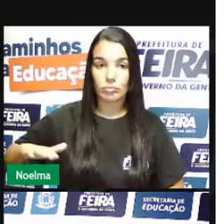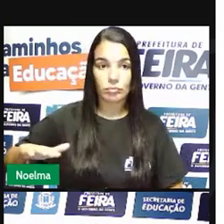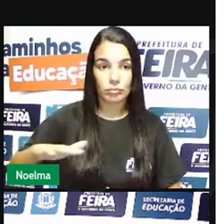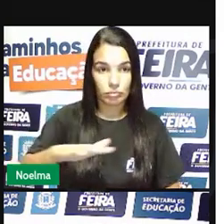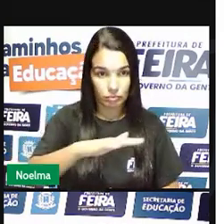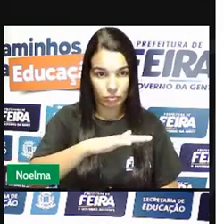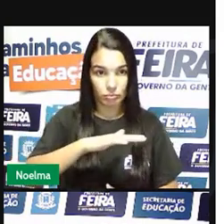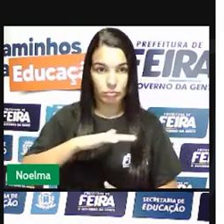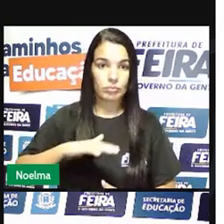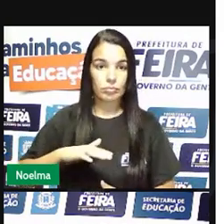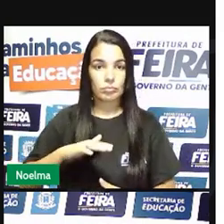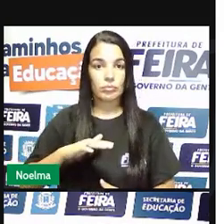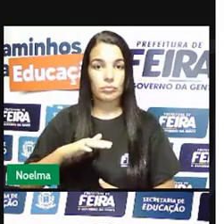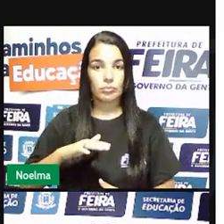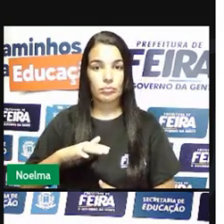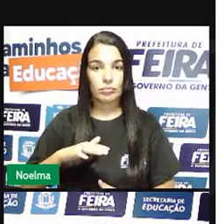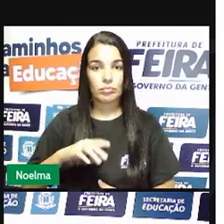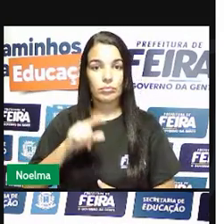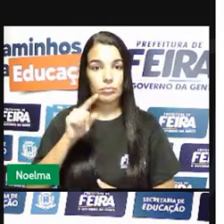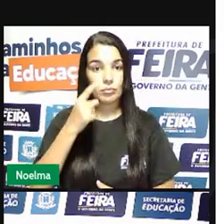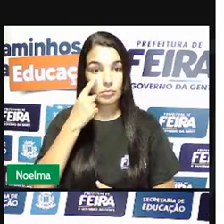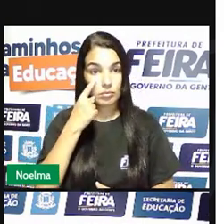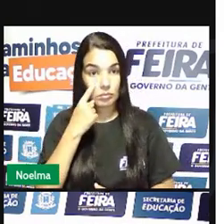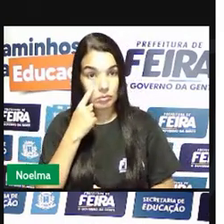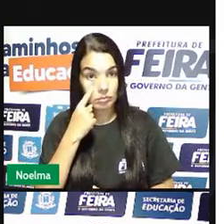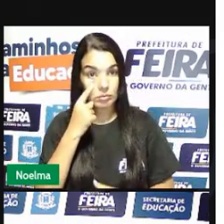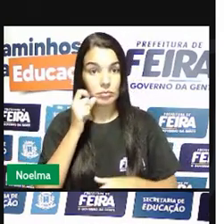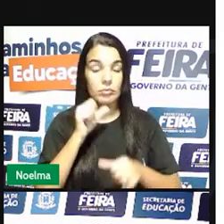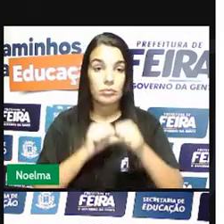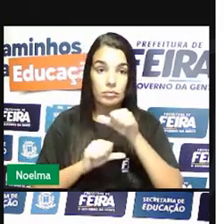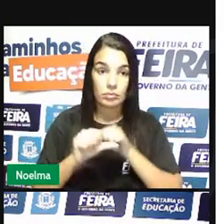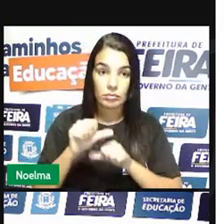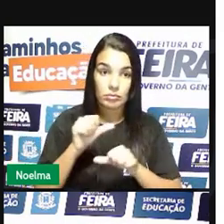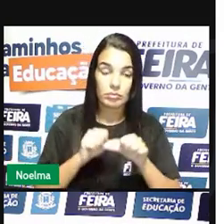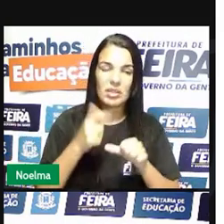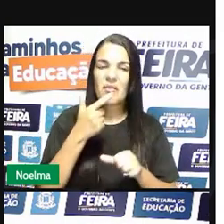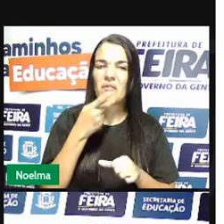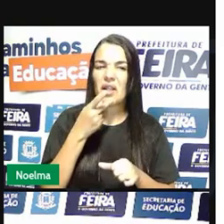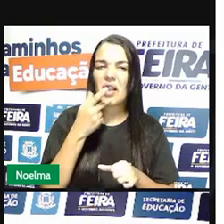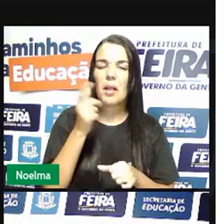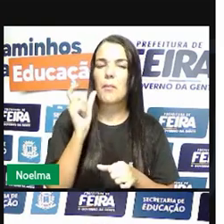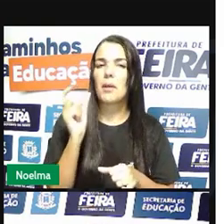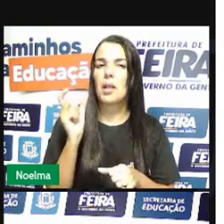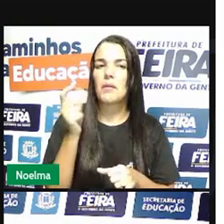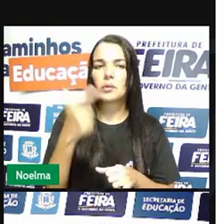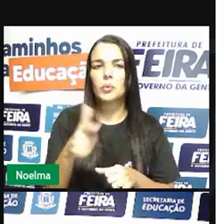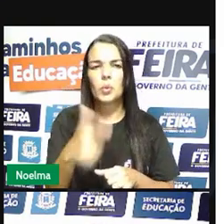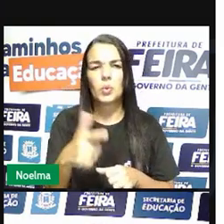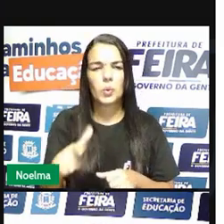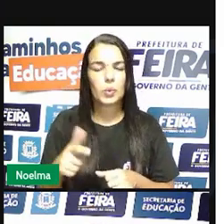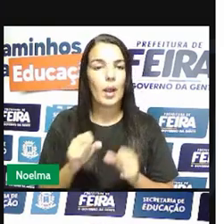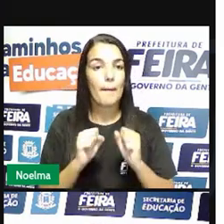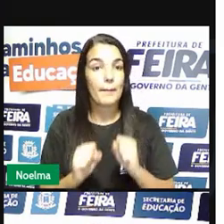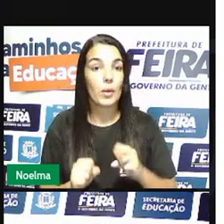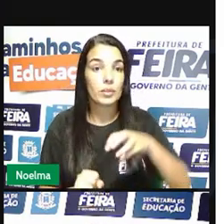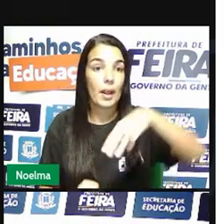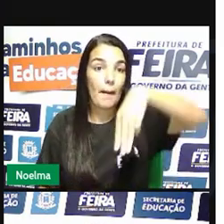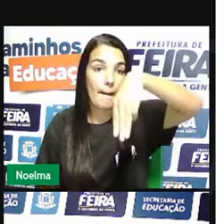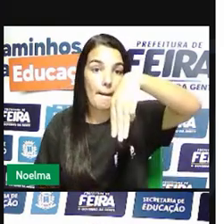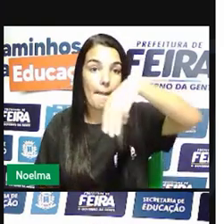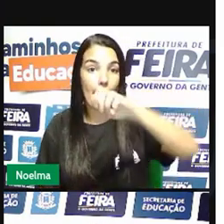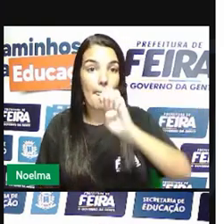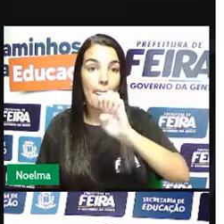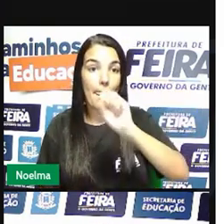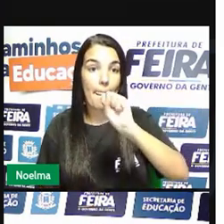Das mesmas que são as crianças. É interessante vocês observarem isso para poder não ficar repetindo palavras. A PRO utilizou mesmas